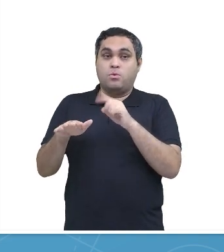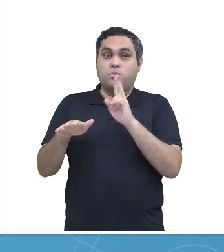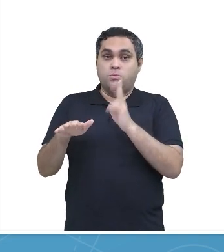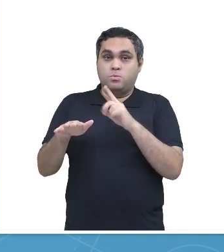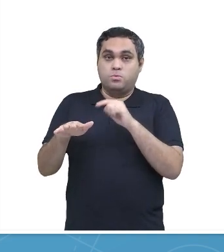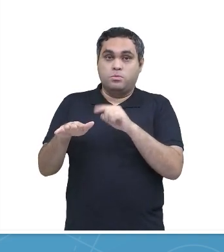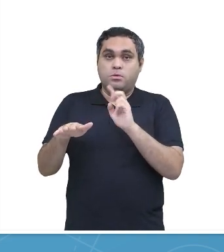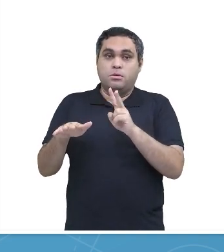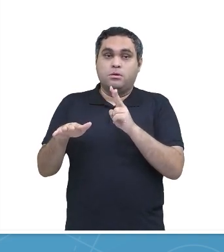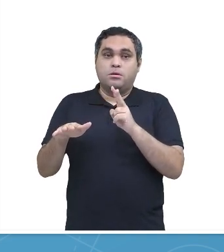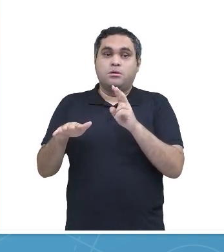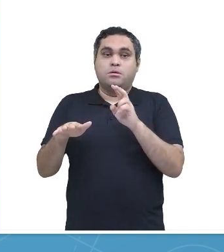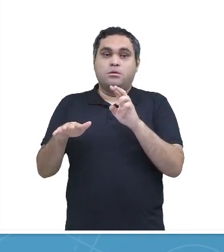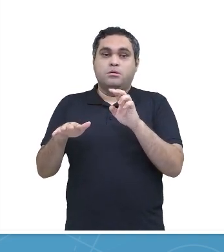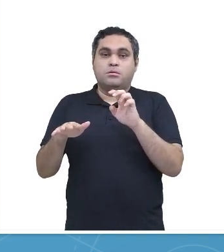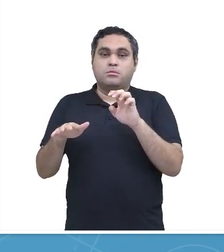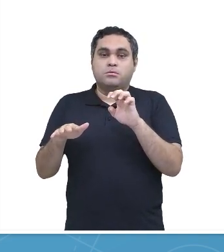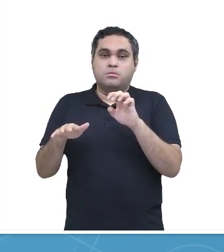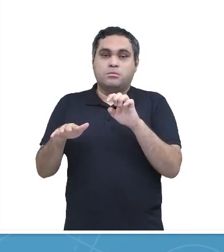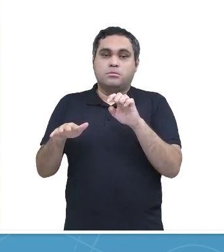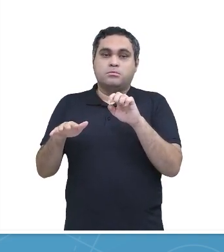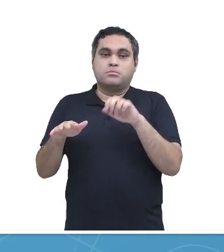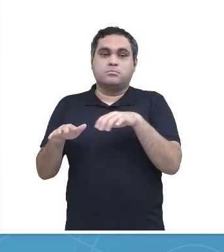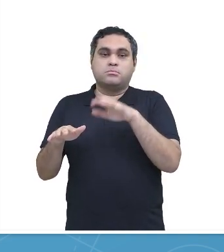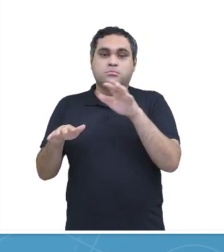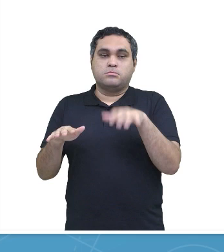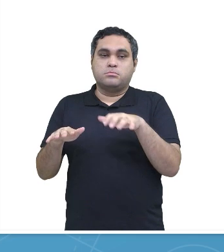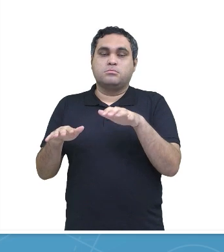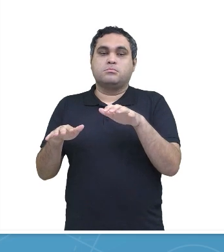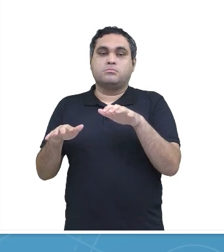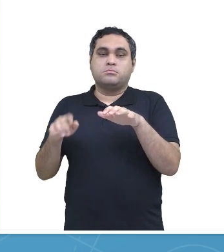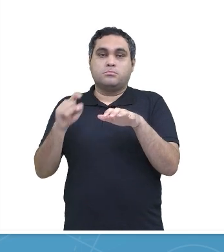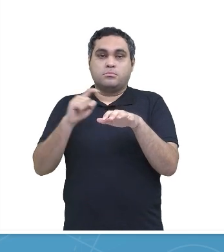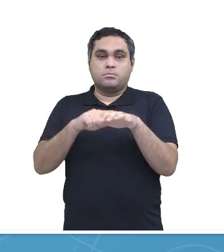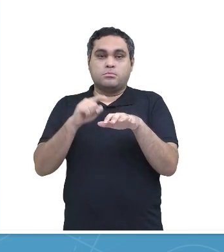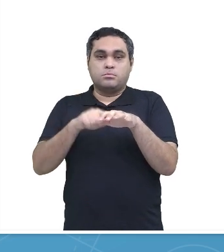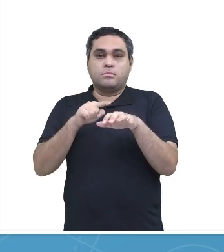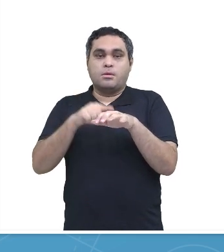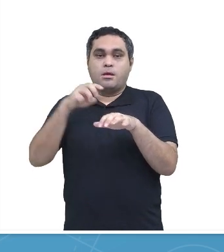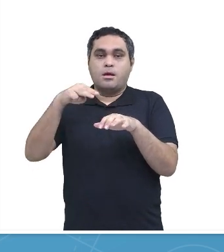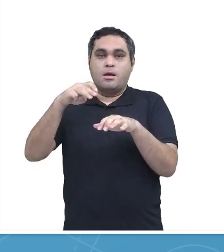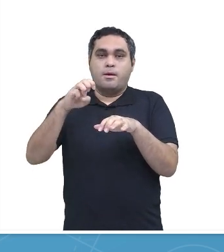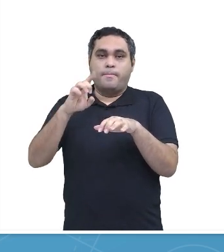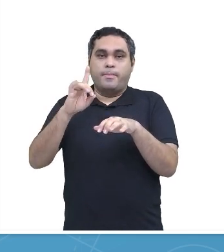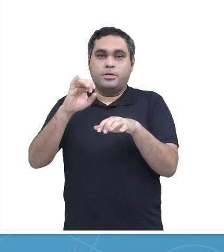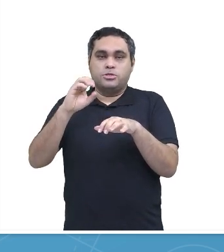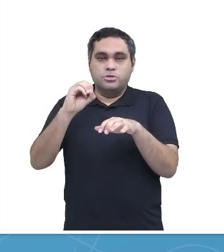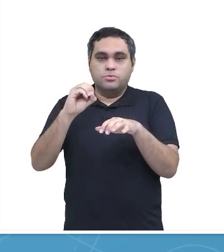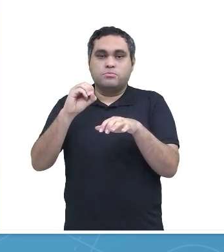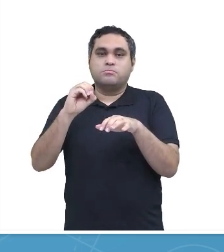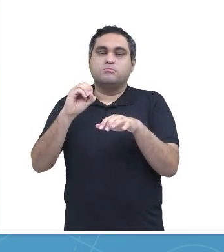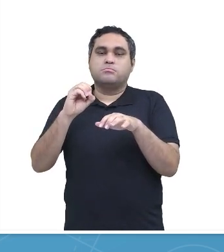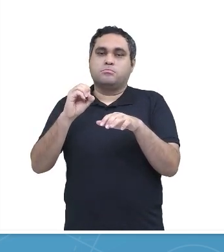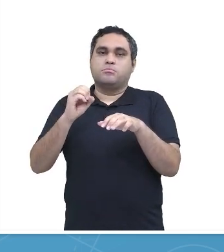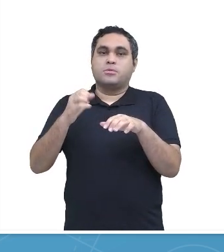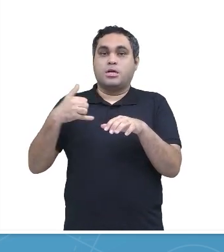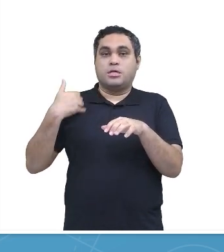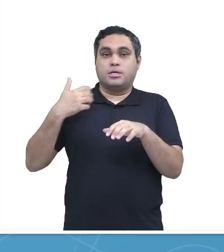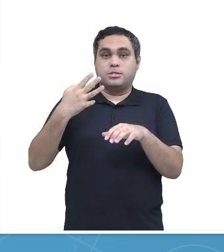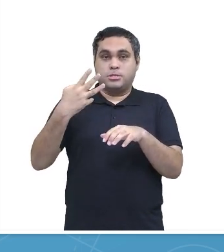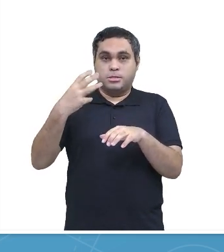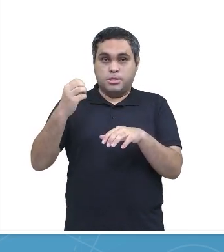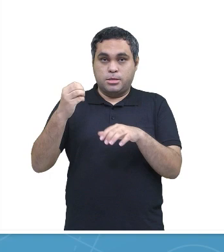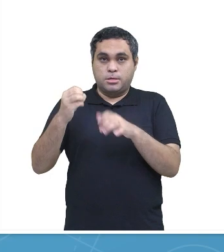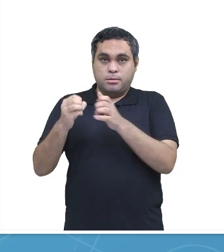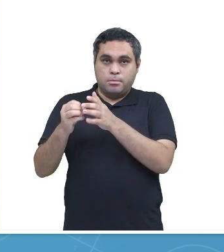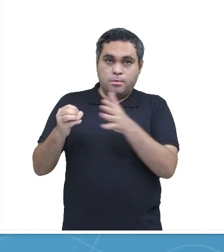o adulto médio, que é dos 30 aos 40 anos, é uma fase de grandes preocupações. Tá? Então